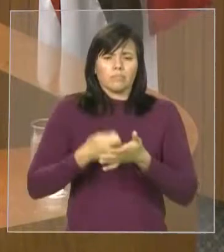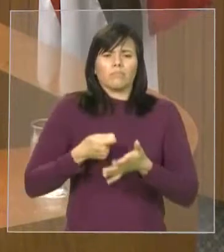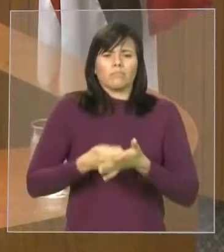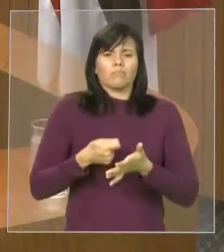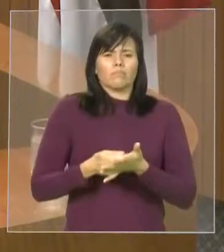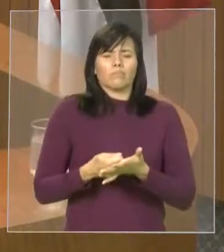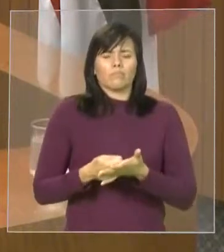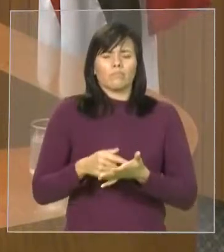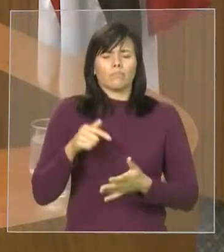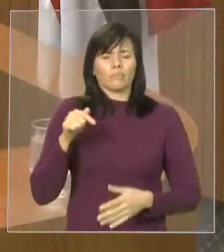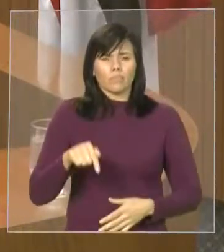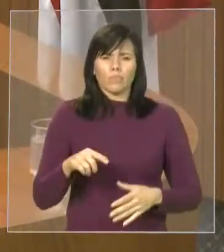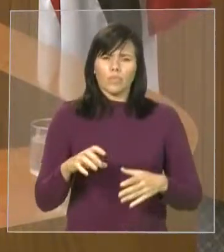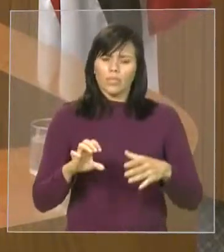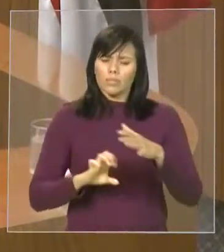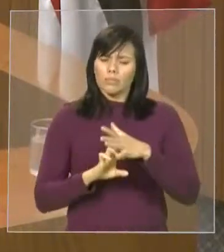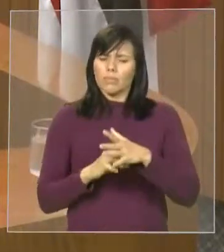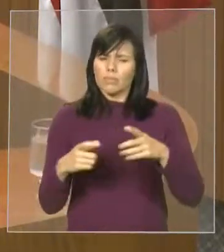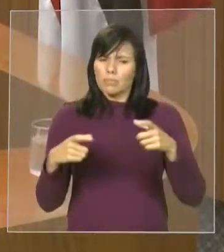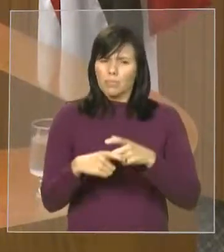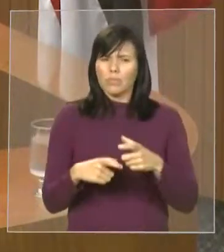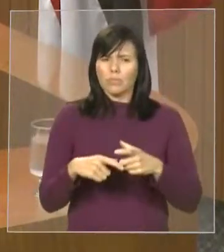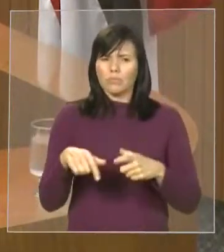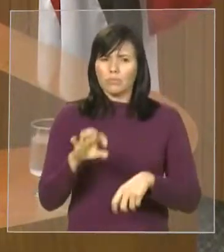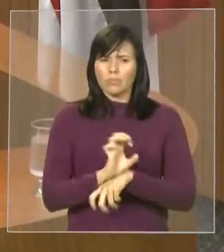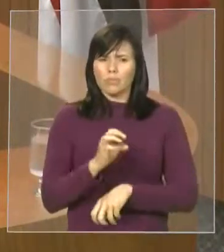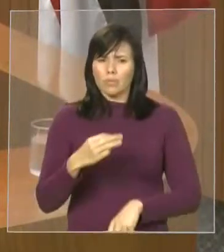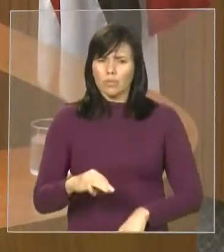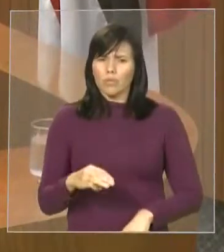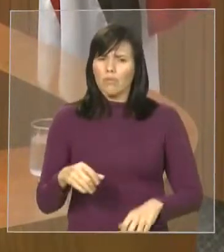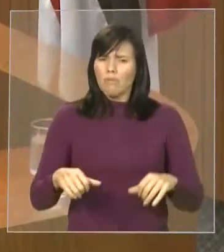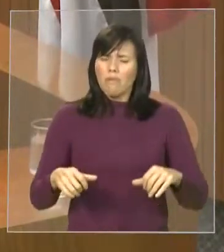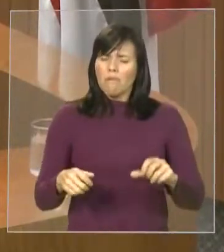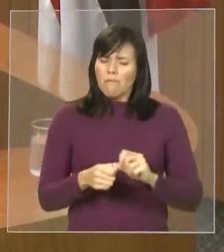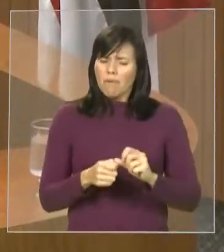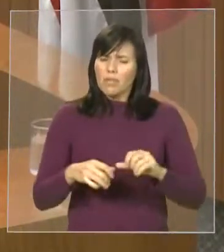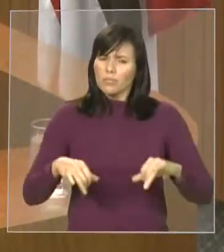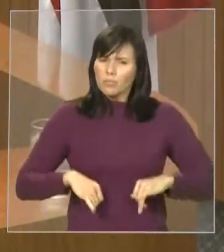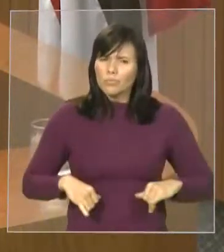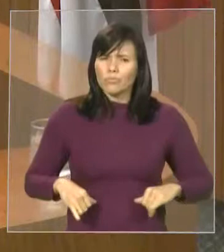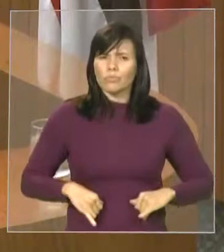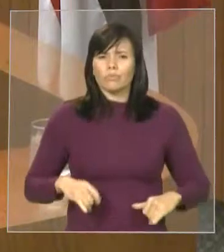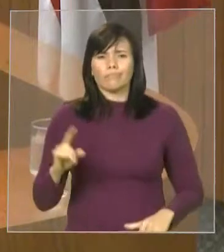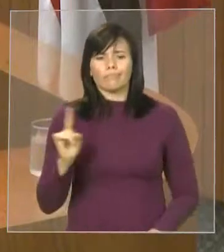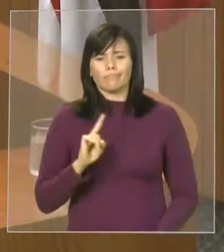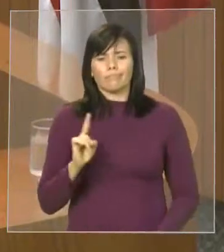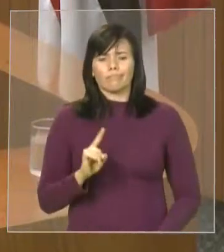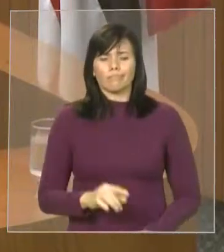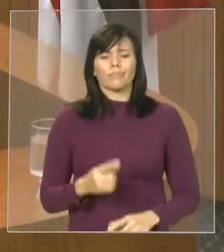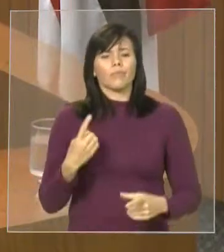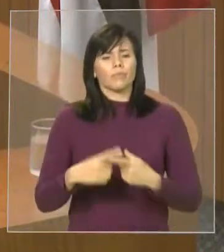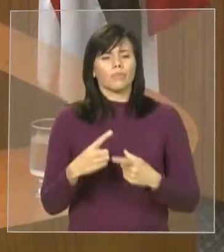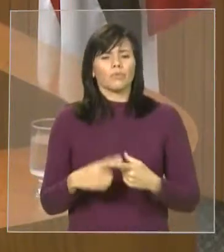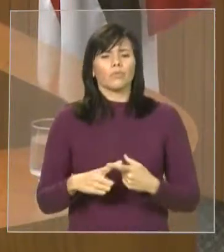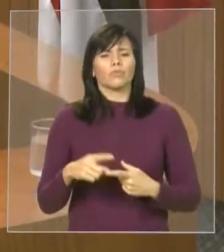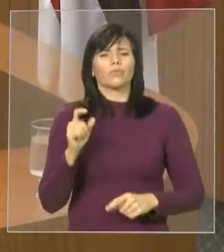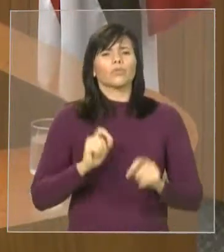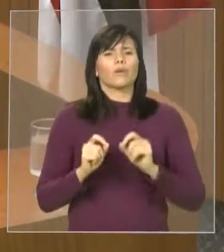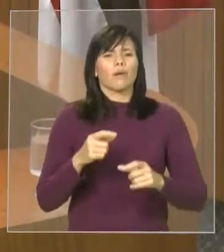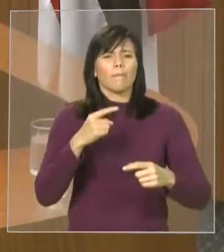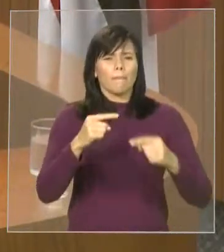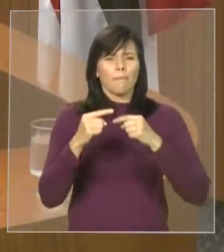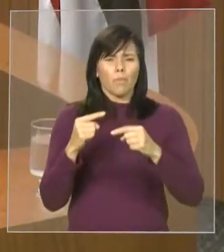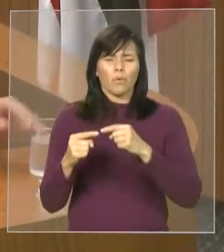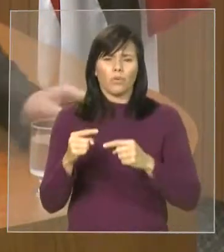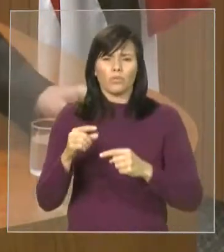isso que o Maranhão anda na contramão no que diz respeito à política fiscal em relação a essa